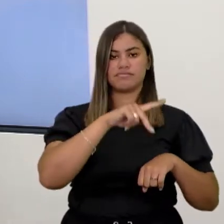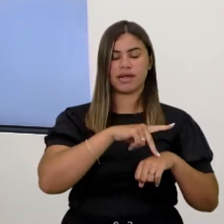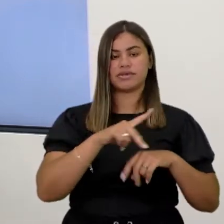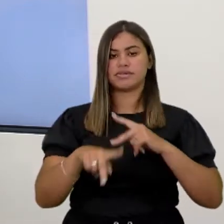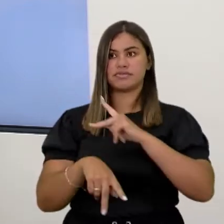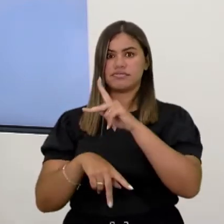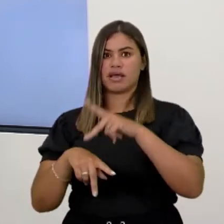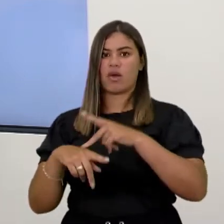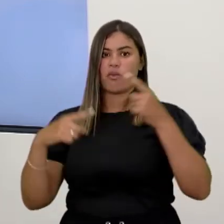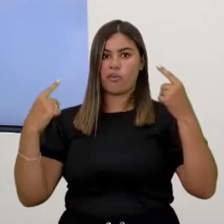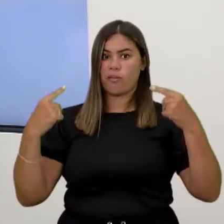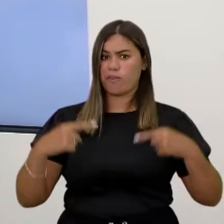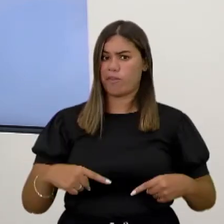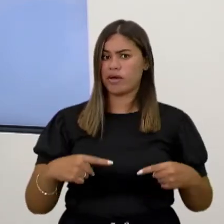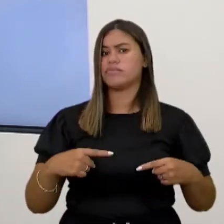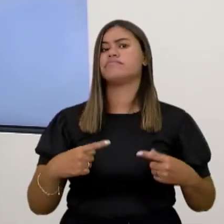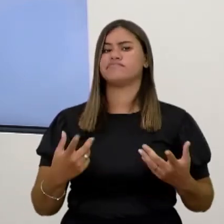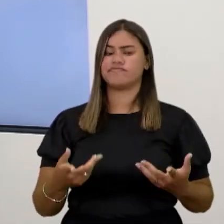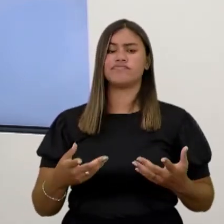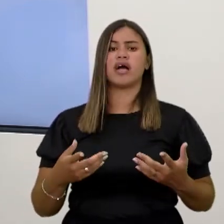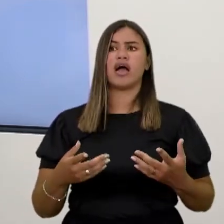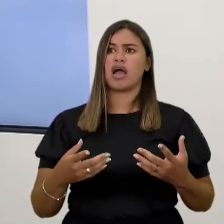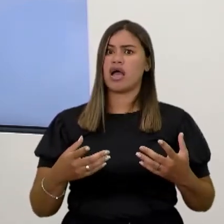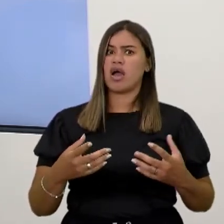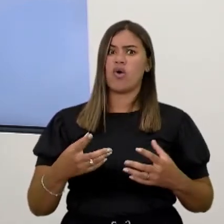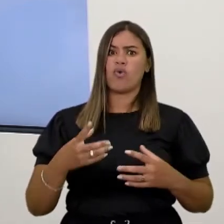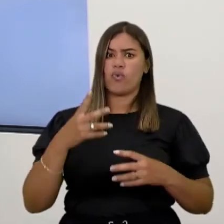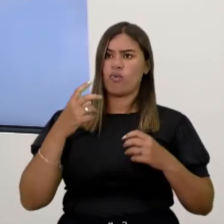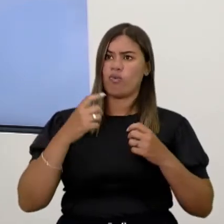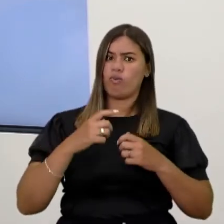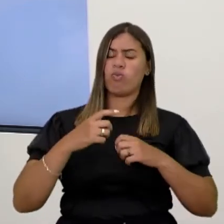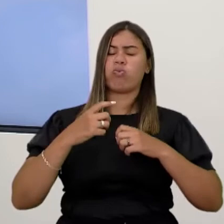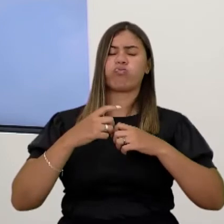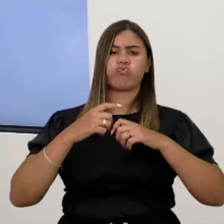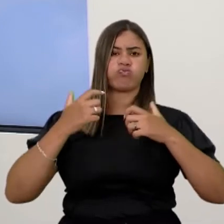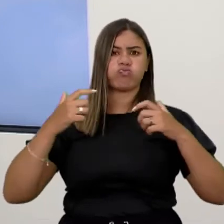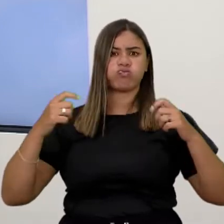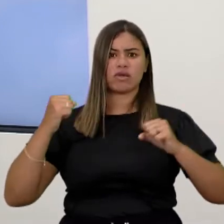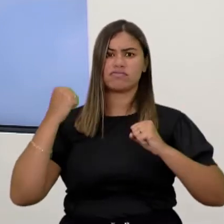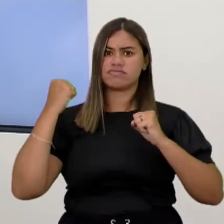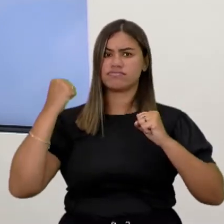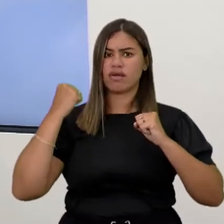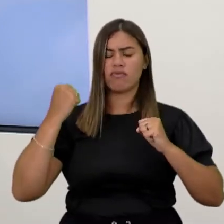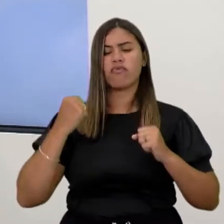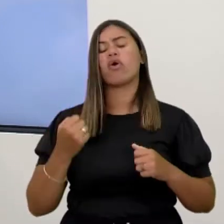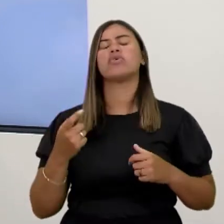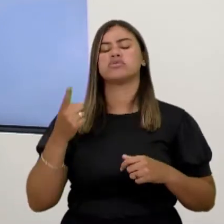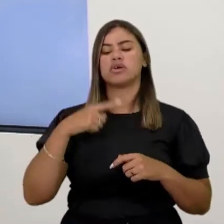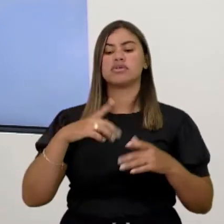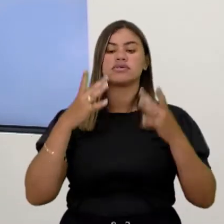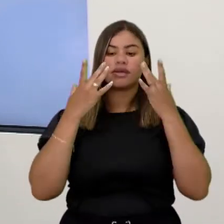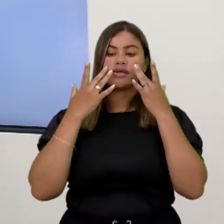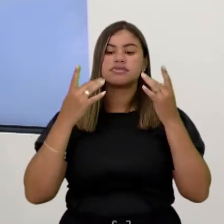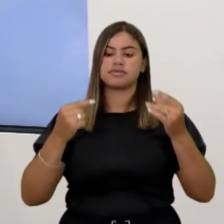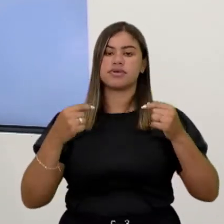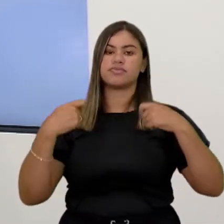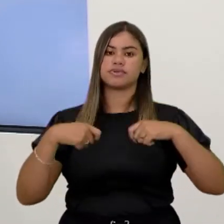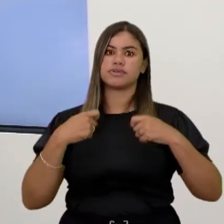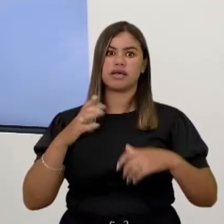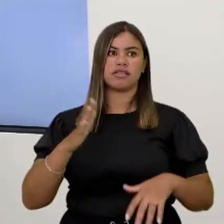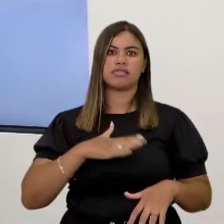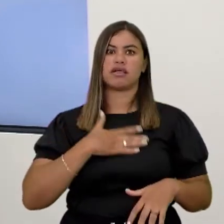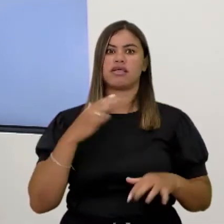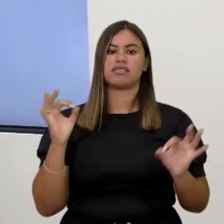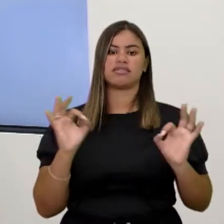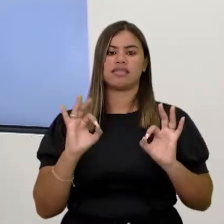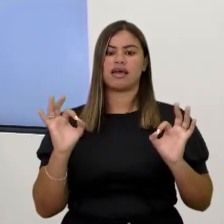dois países, uma potência mundial, uma potência atômica mundial, é necessário que a gente esteja atento e não seja pego de surpresa, né? Porque a gente vai ter que